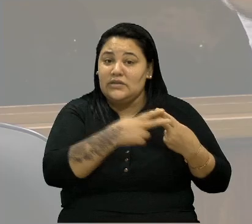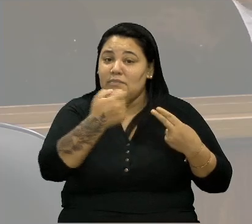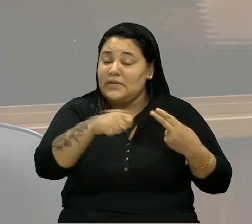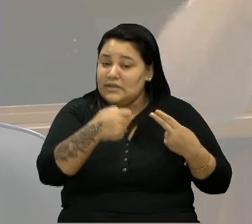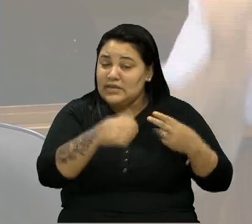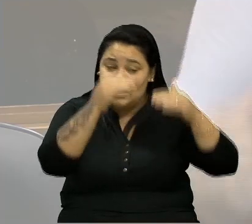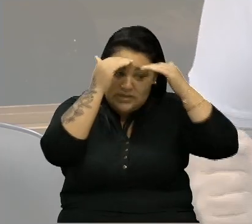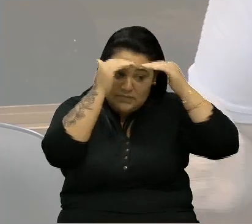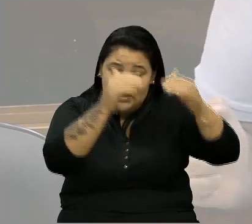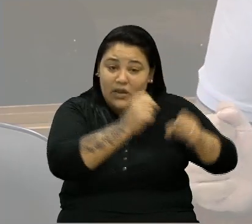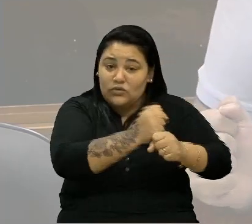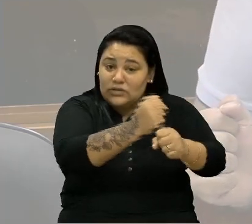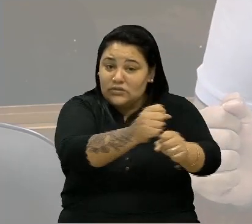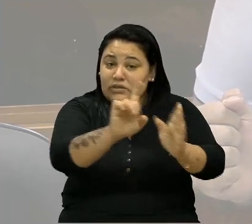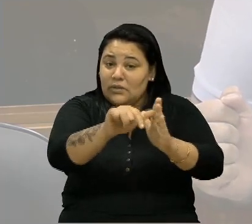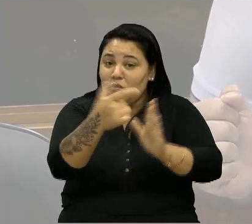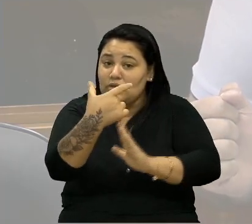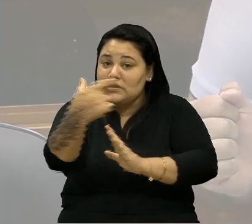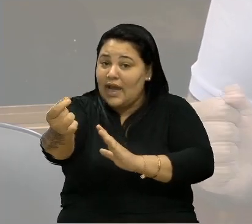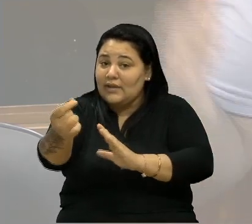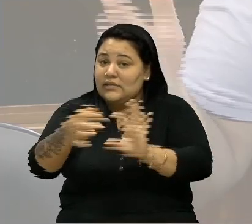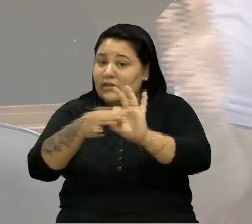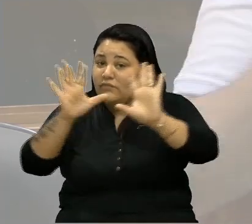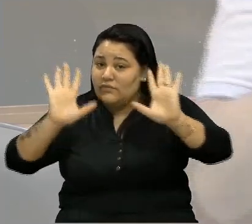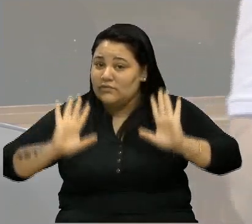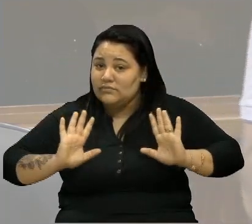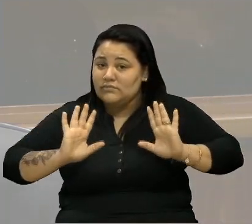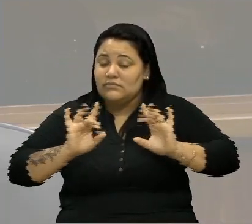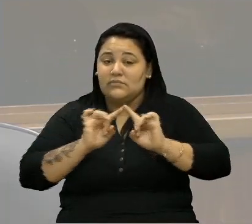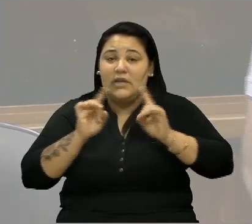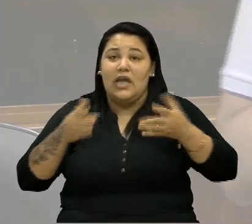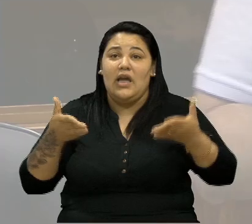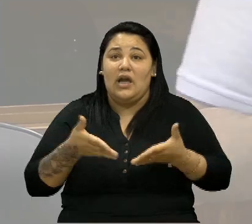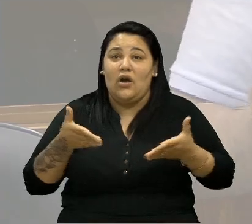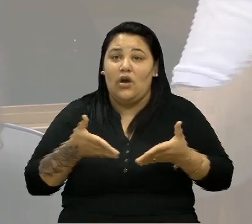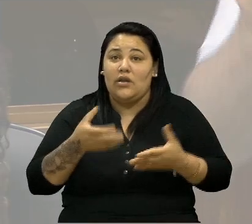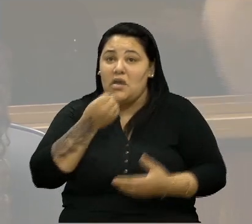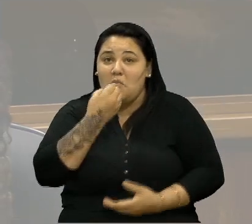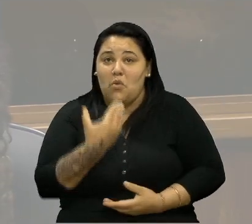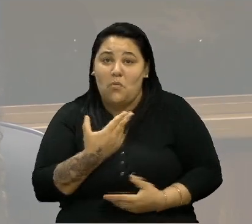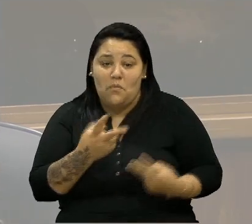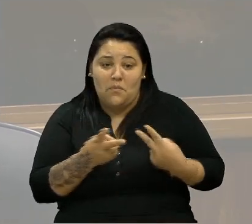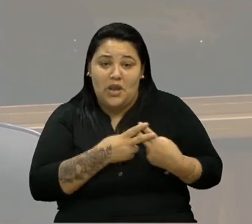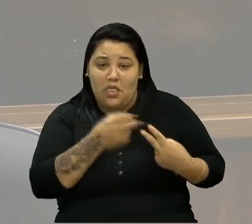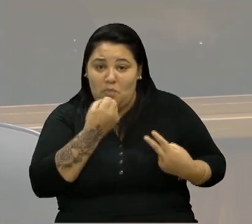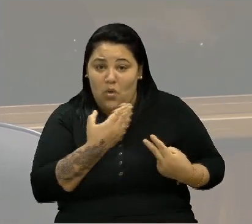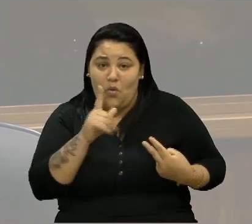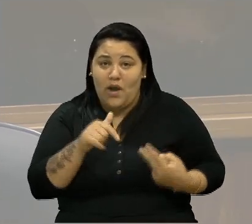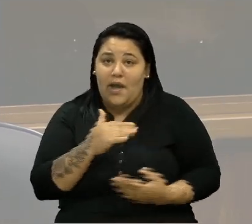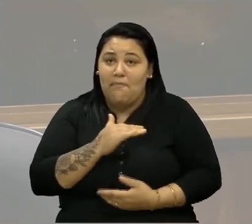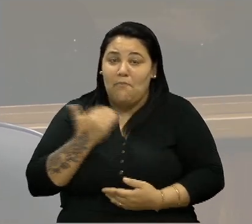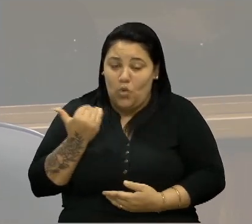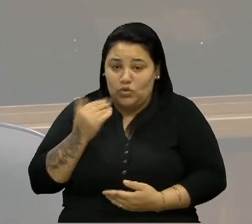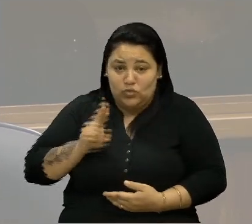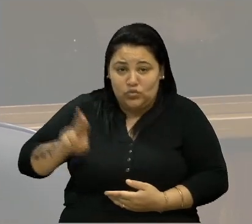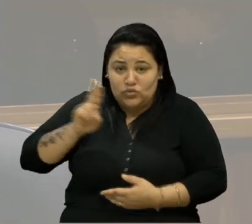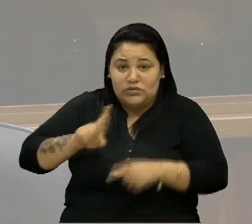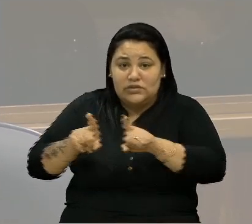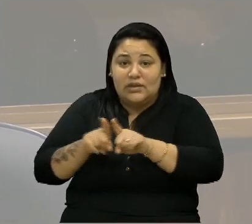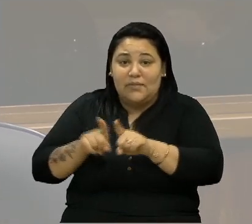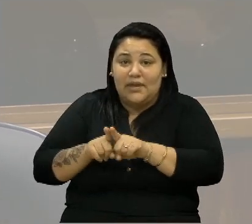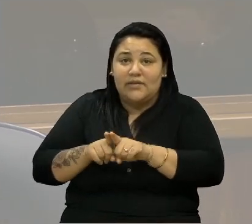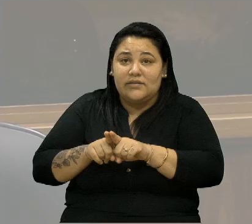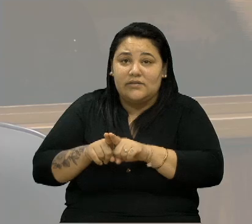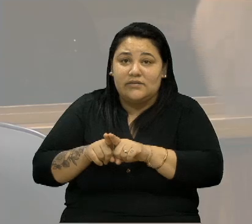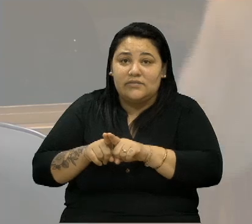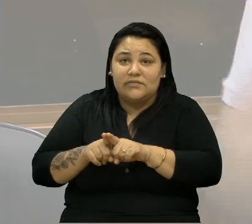sua pena e depois sair. Agora, quem acha que bandido bom é bandido morto, aplica isso também para os